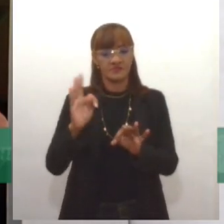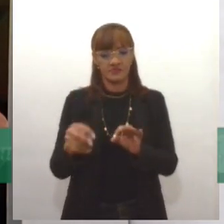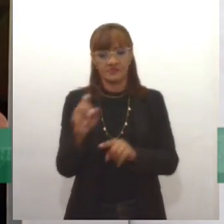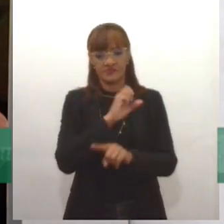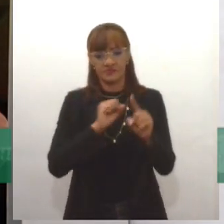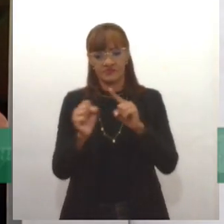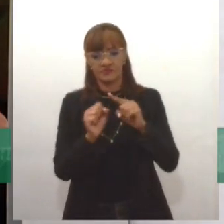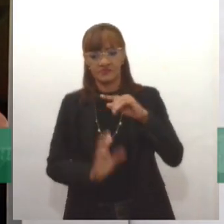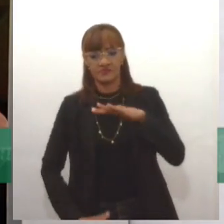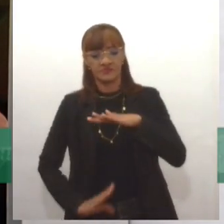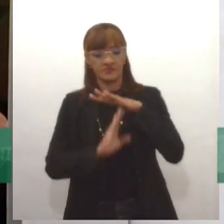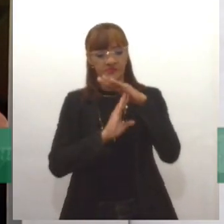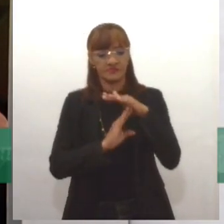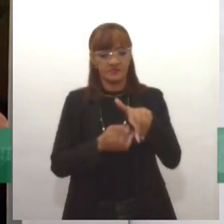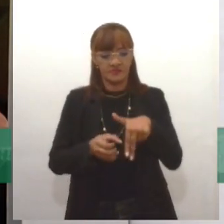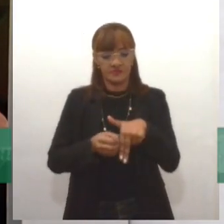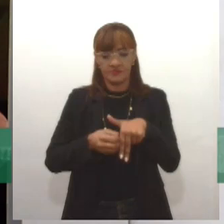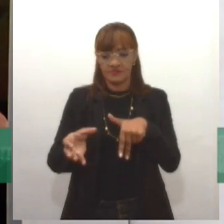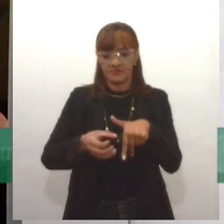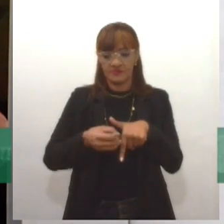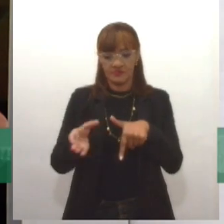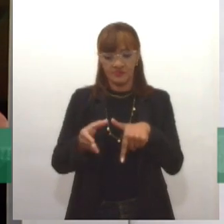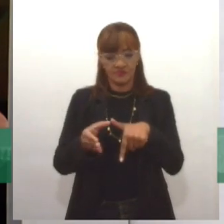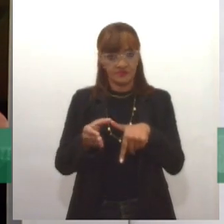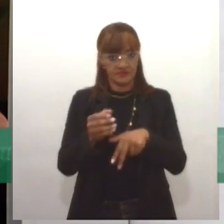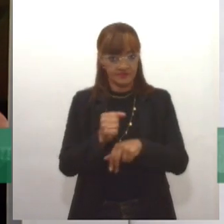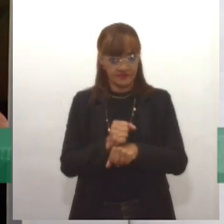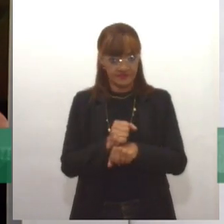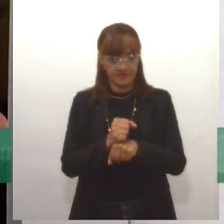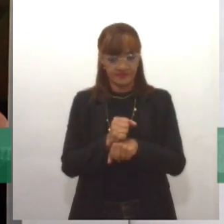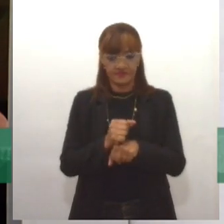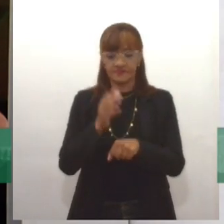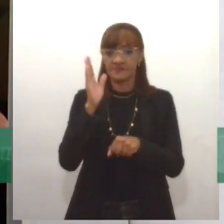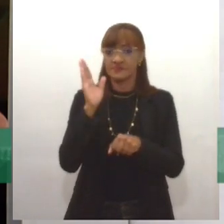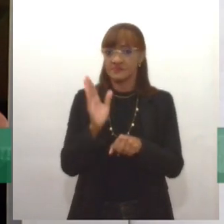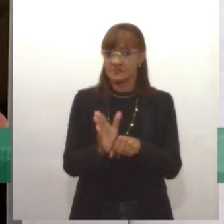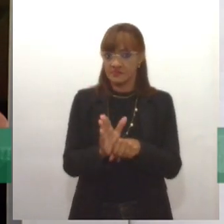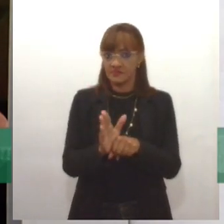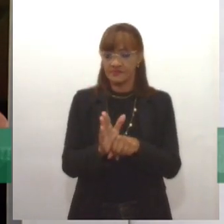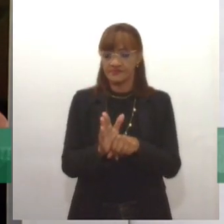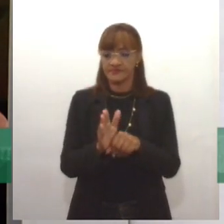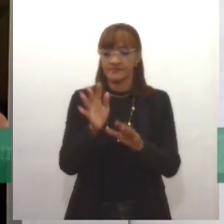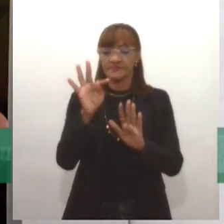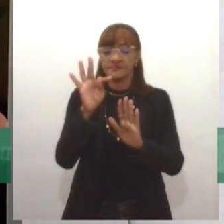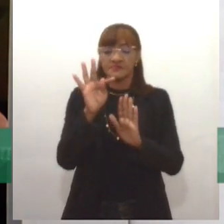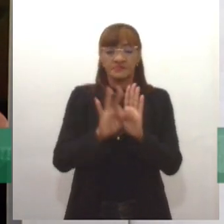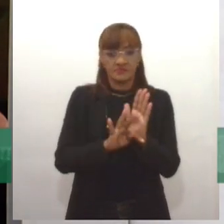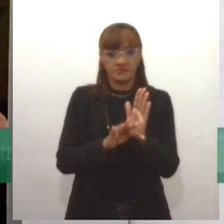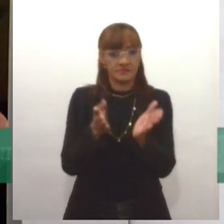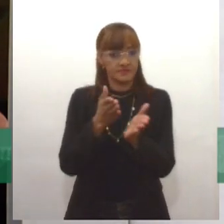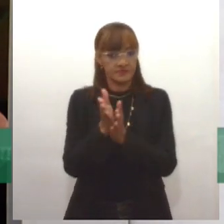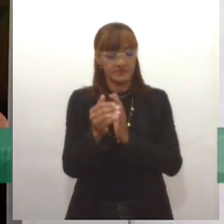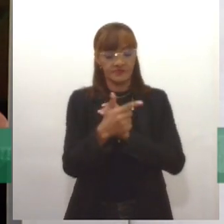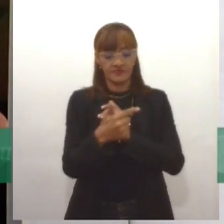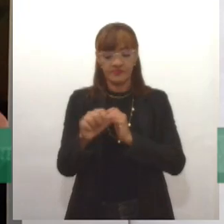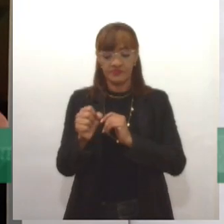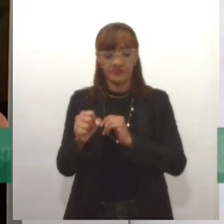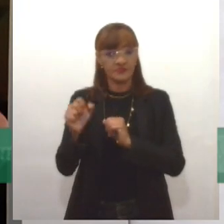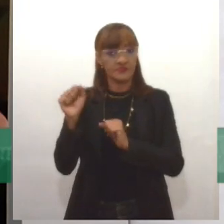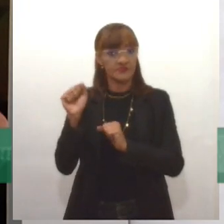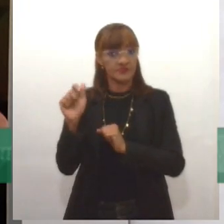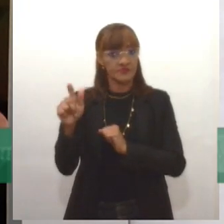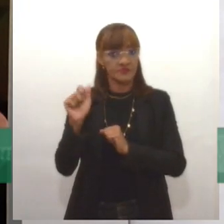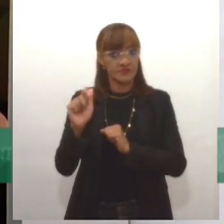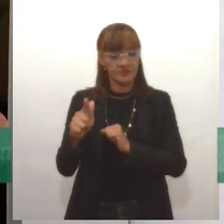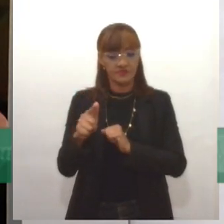despesas com o pessoal. O texto foi aprovado em 28 de agosto e é um substitutivo da